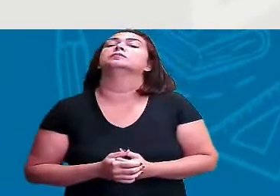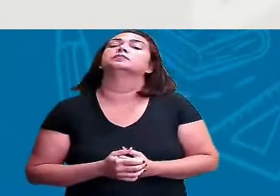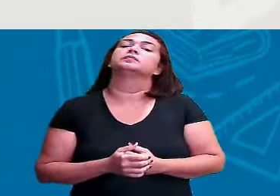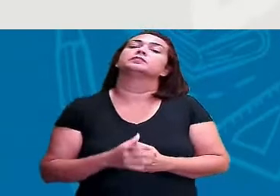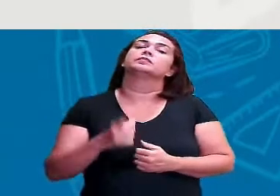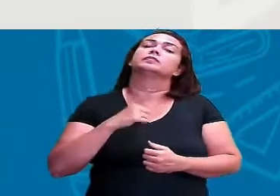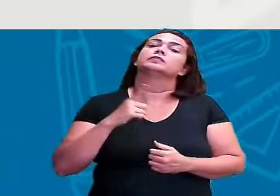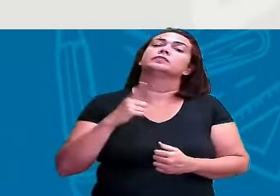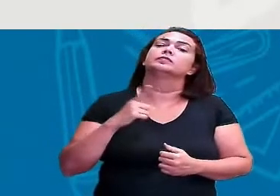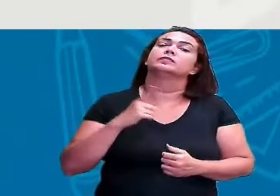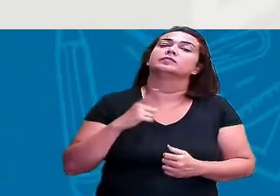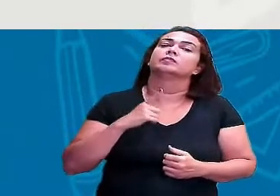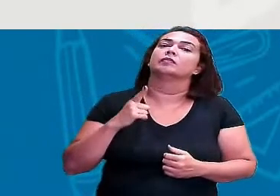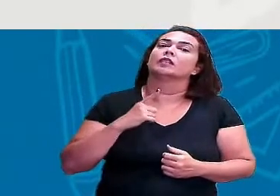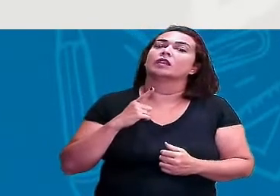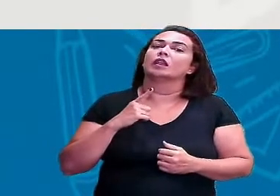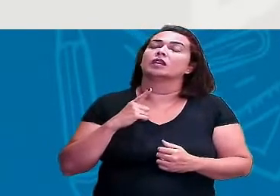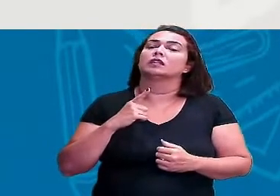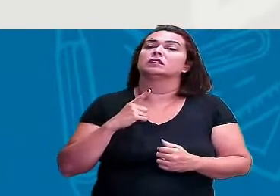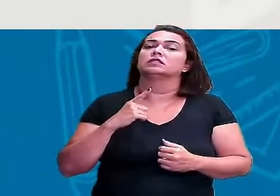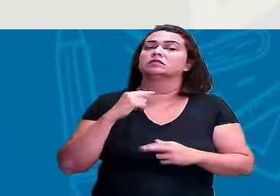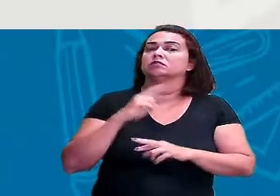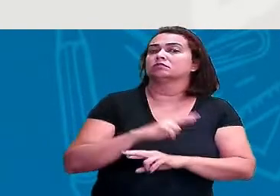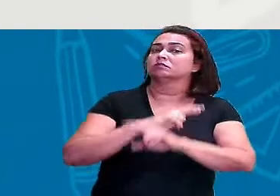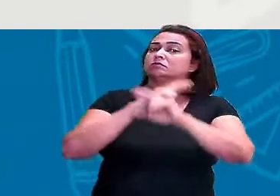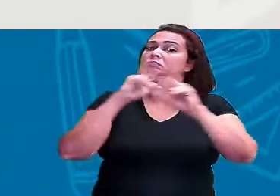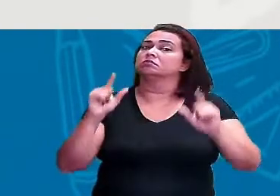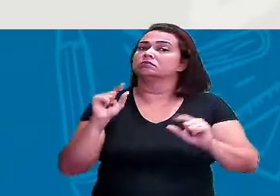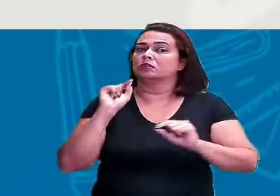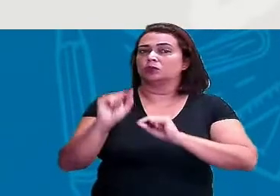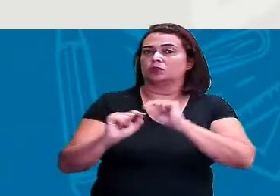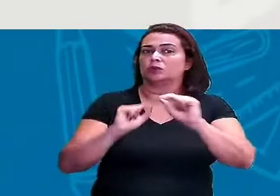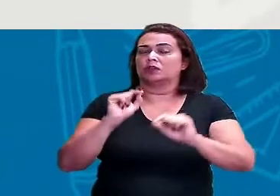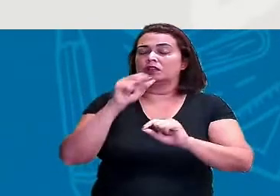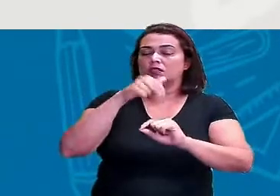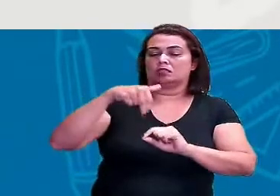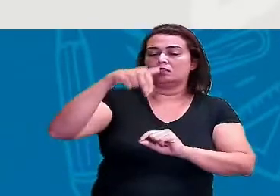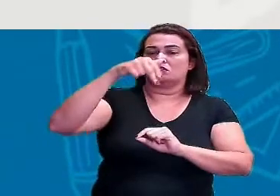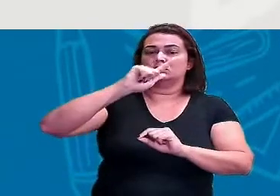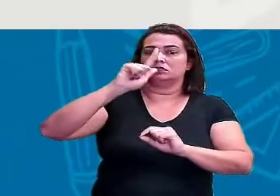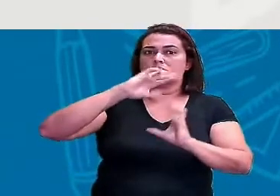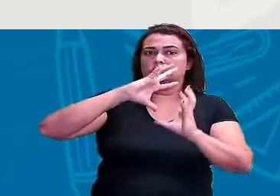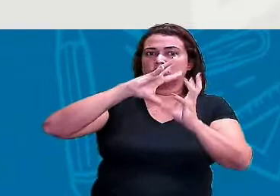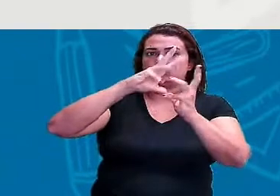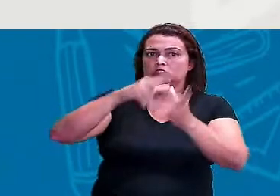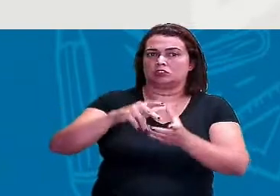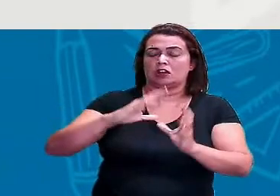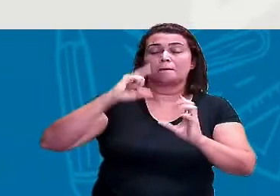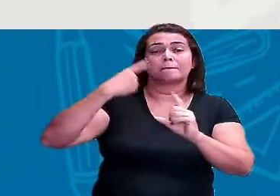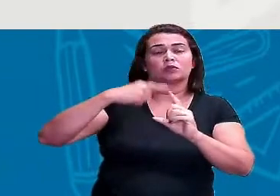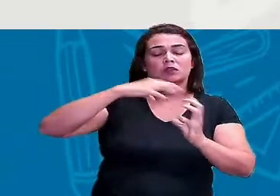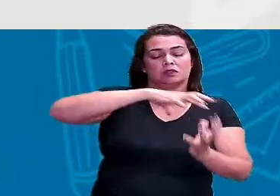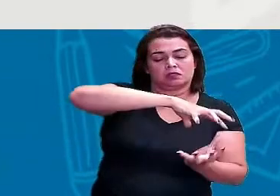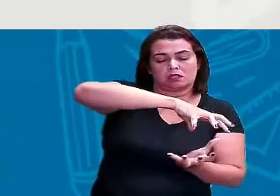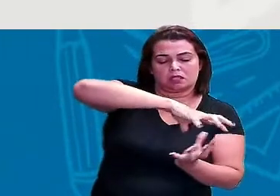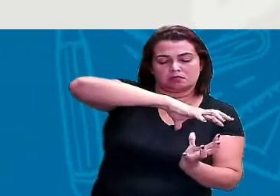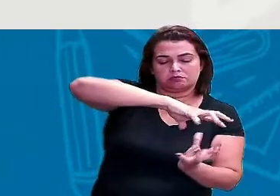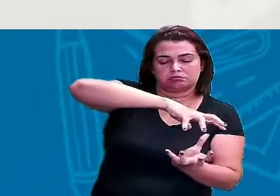processos geofísicos diferentes. Então, por isso que vai haver essa diferença entre o norte geográfico e o norte magnético.